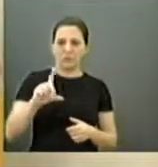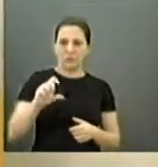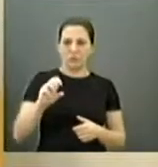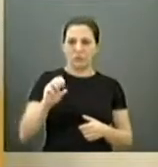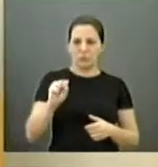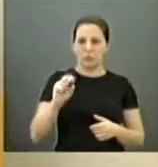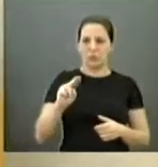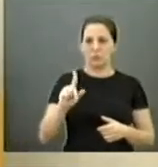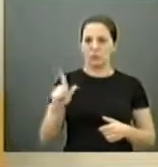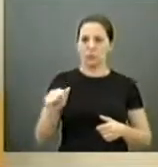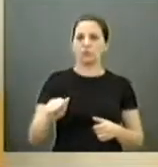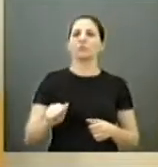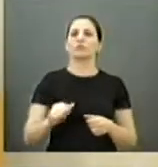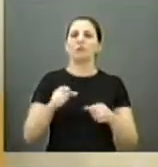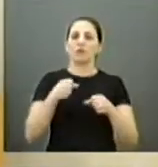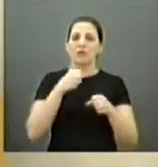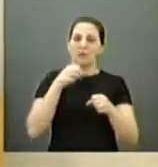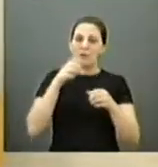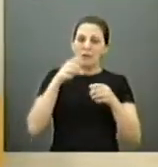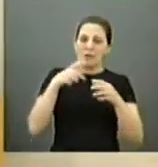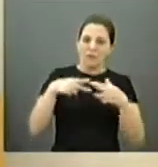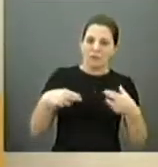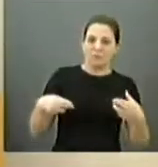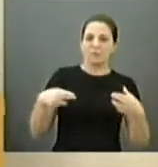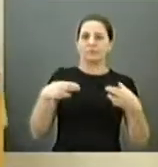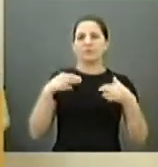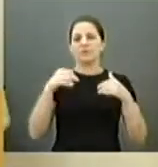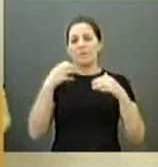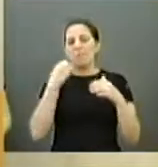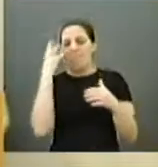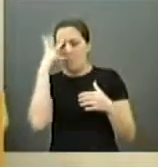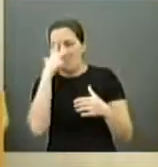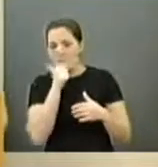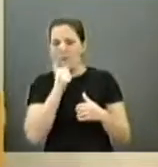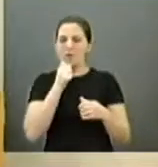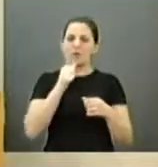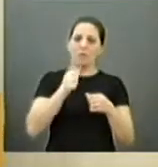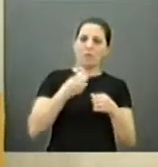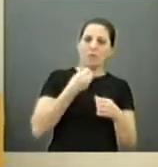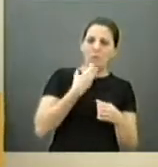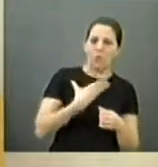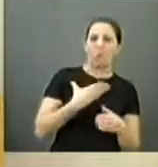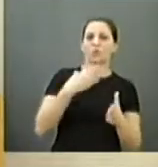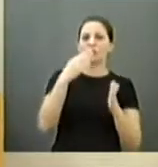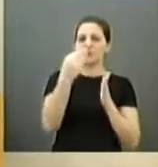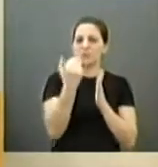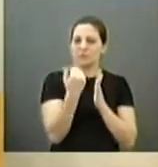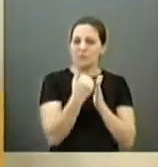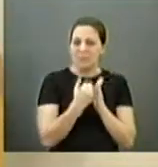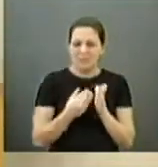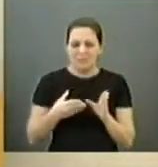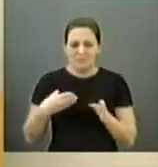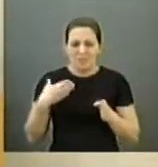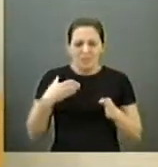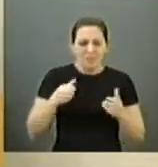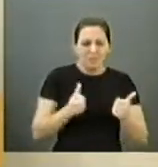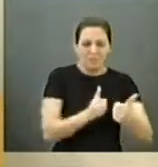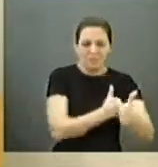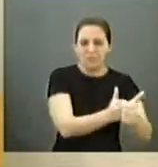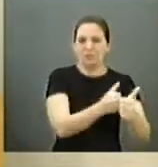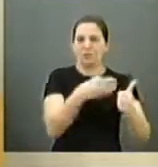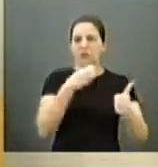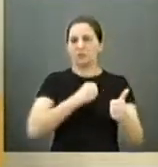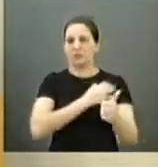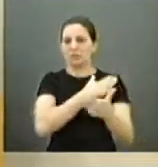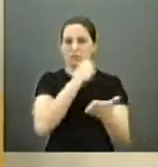matéria belíssima, qualificada, sobre pessoas aqui de Araraquara que foram fichadas no DOPS, que foram perseguidos pela ditadura, muitos que eu nem